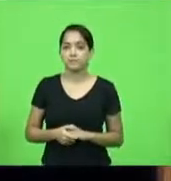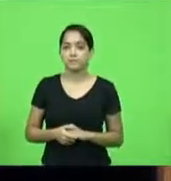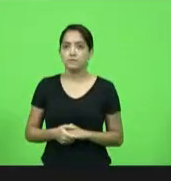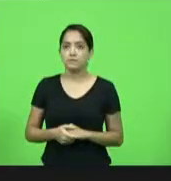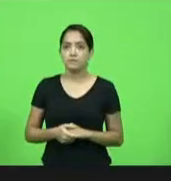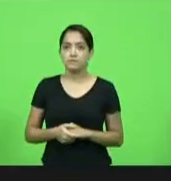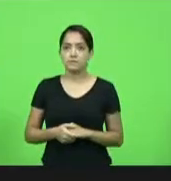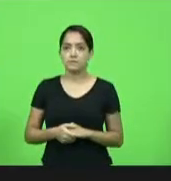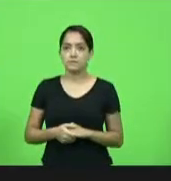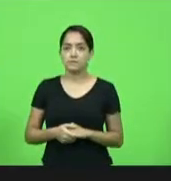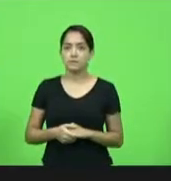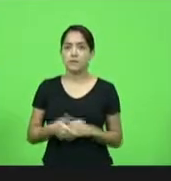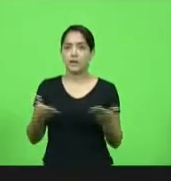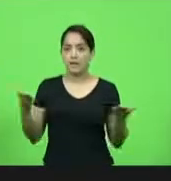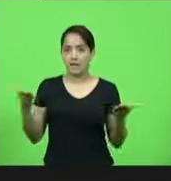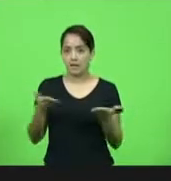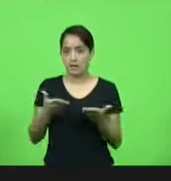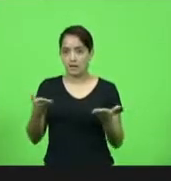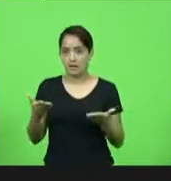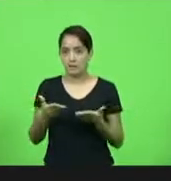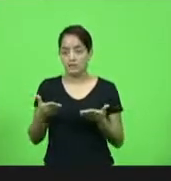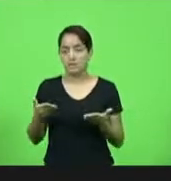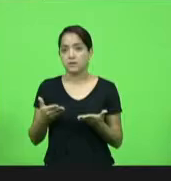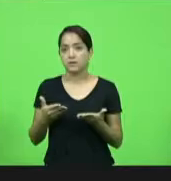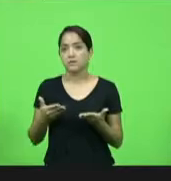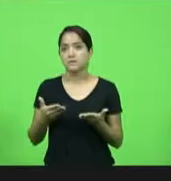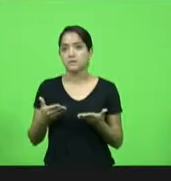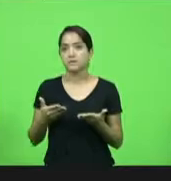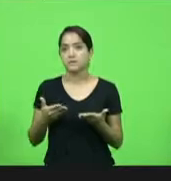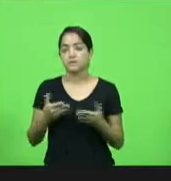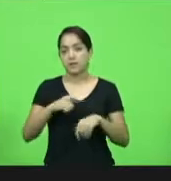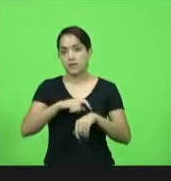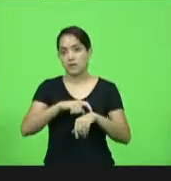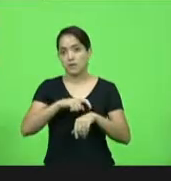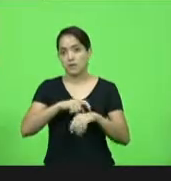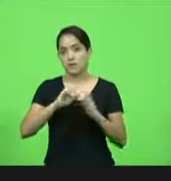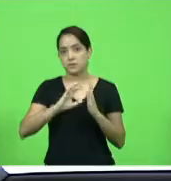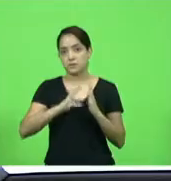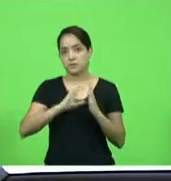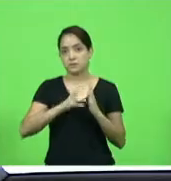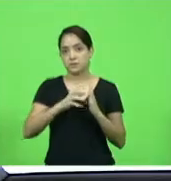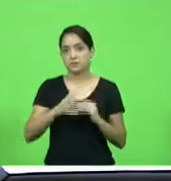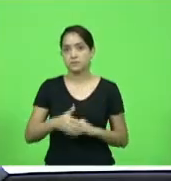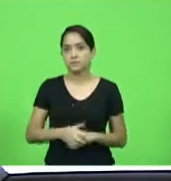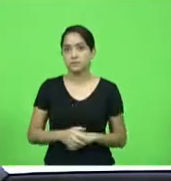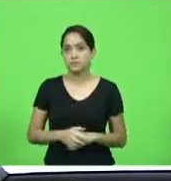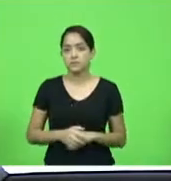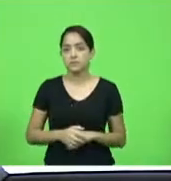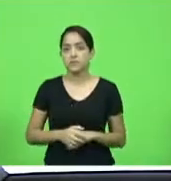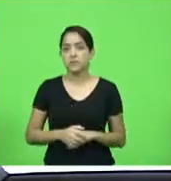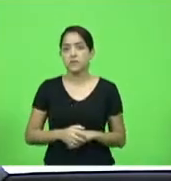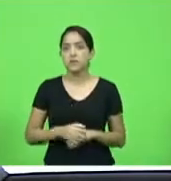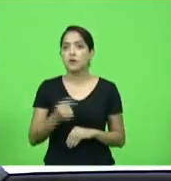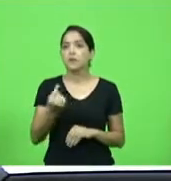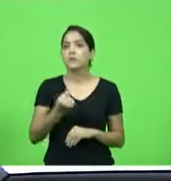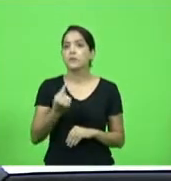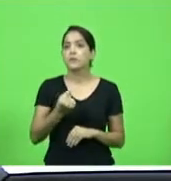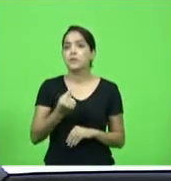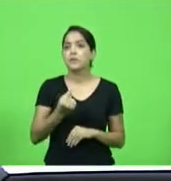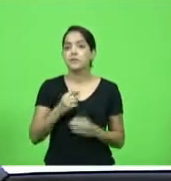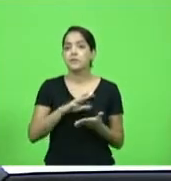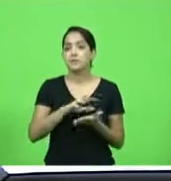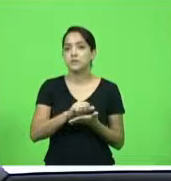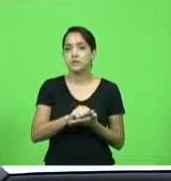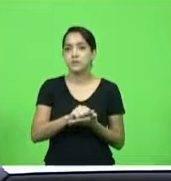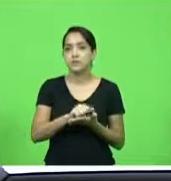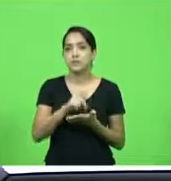Ok, deputado. Passaremos agora ao horário destinado aos partidos políticos. Primeiro partido a fazer uso da palavra, o